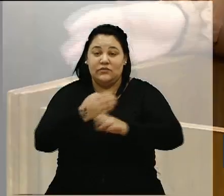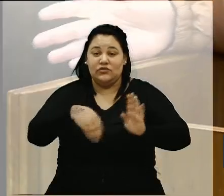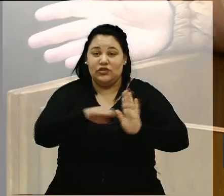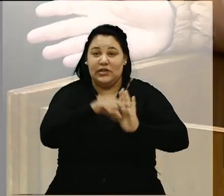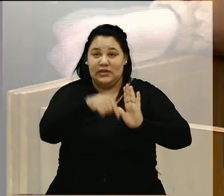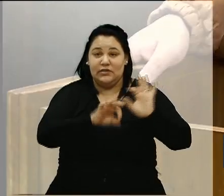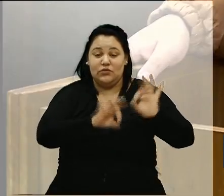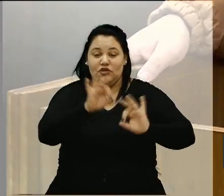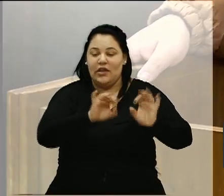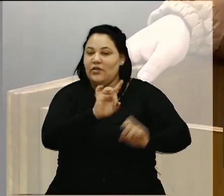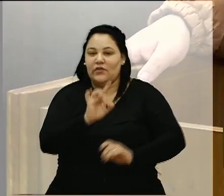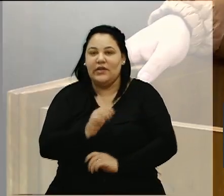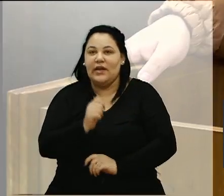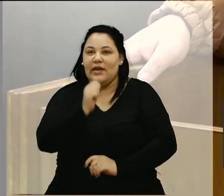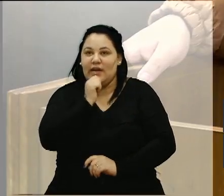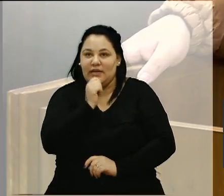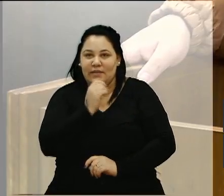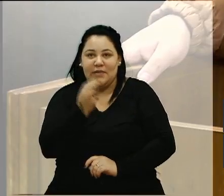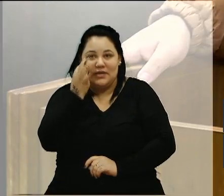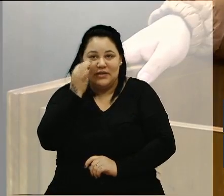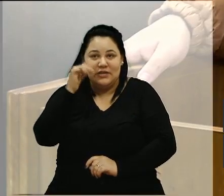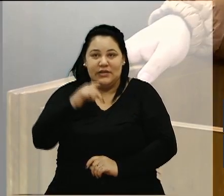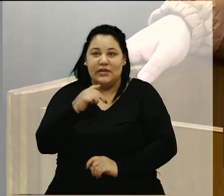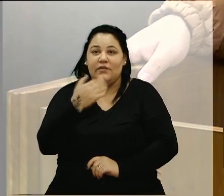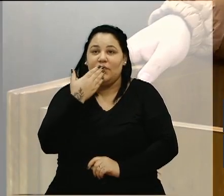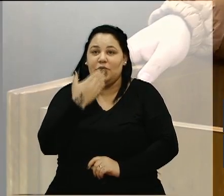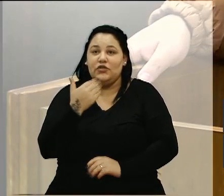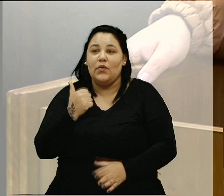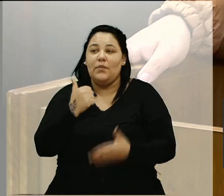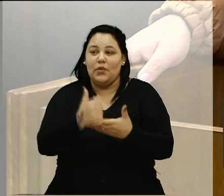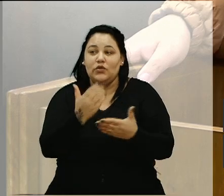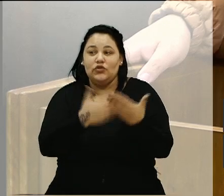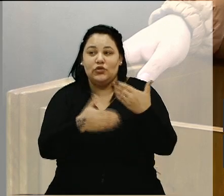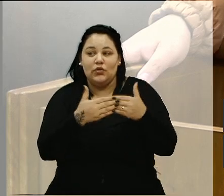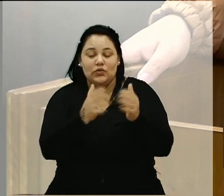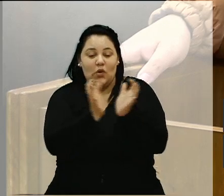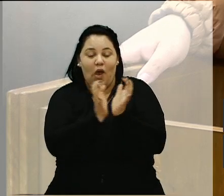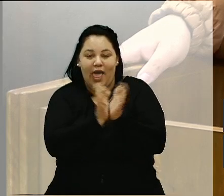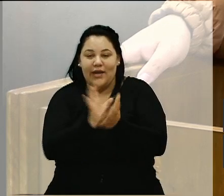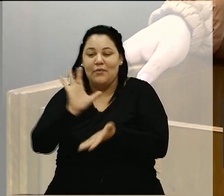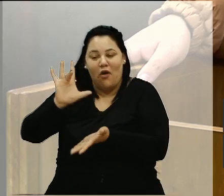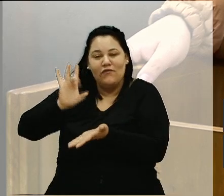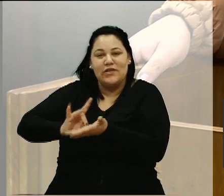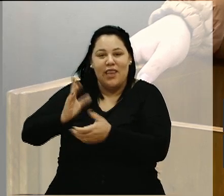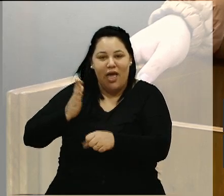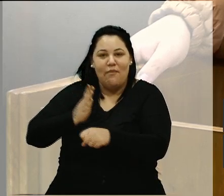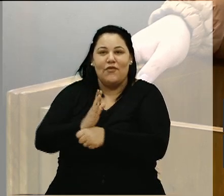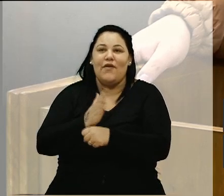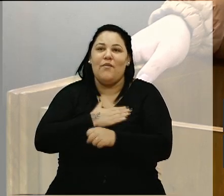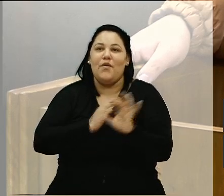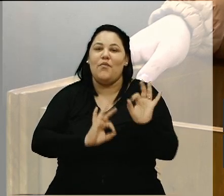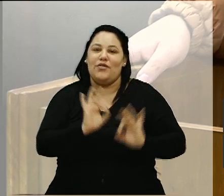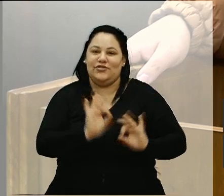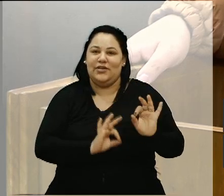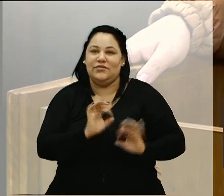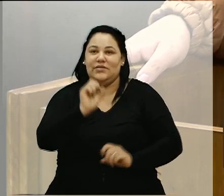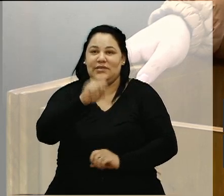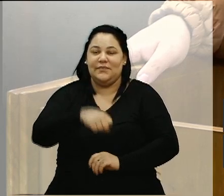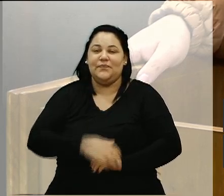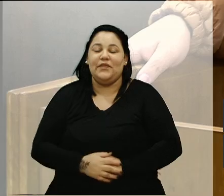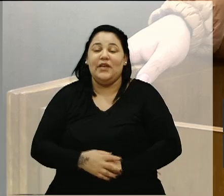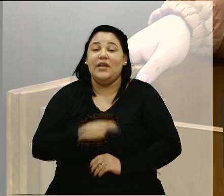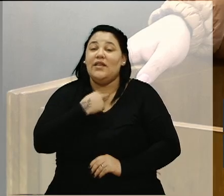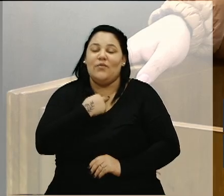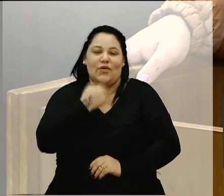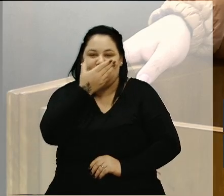estar aqui, se vierem desse ano, conto com os colegas aí para o andamento do ano. E a gente nunca pode esquecer que eu acho que